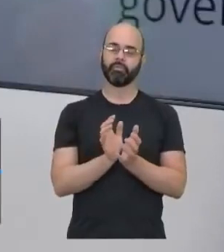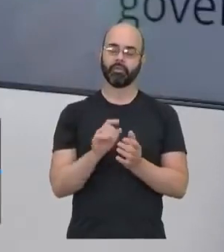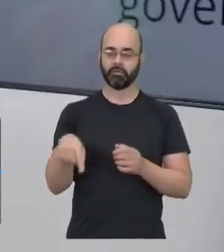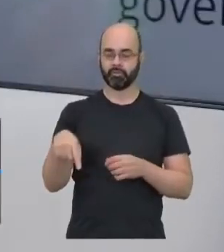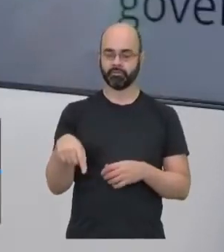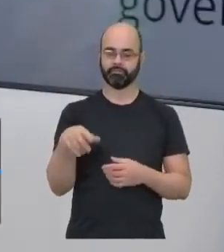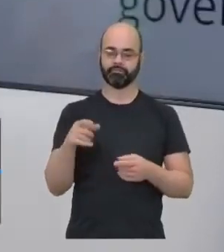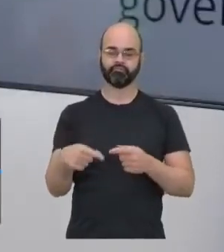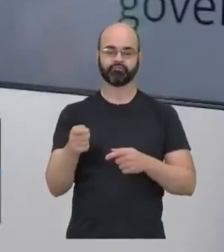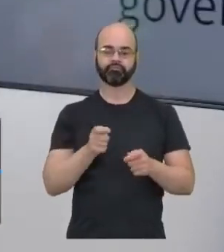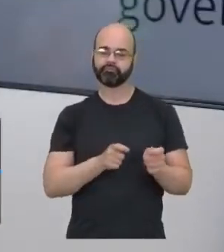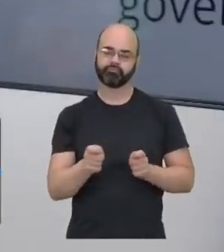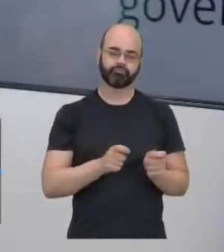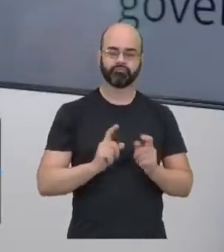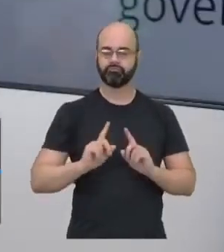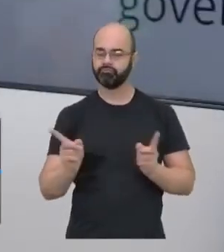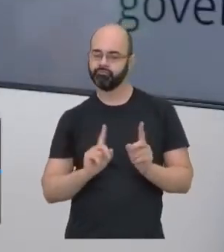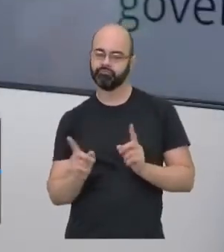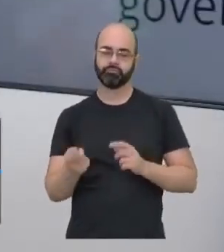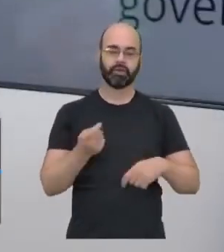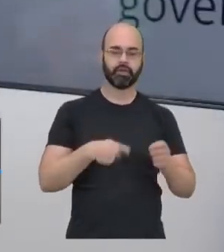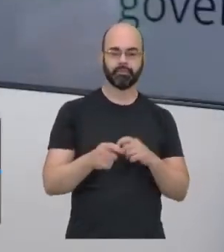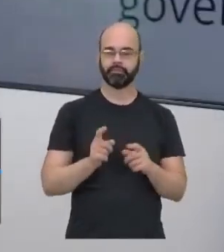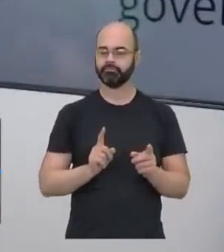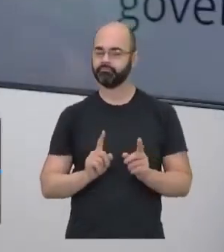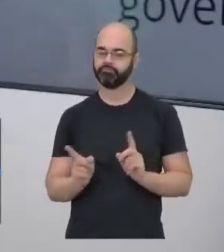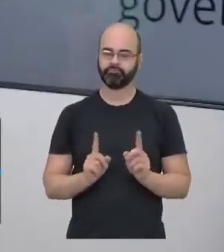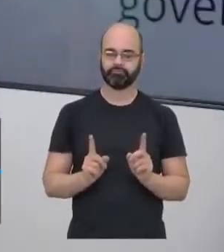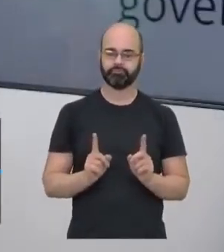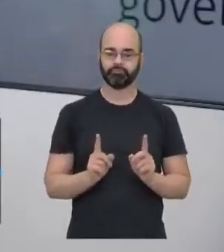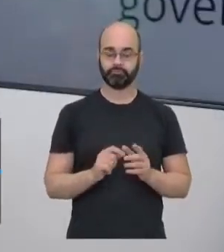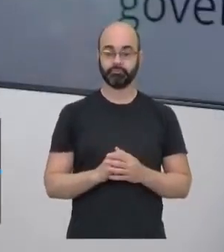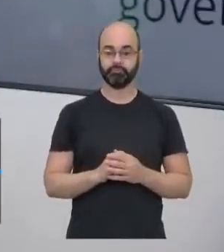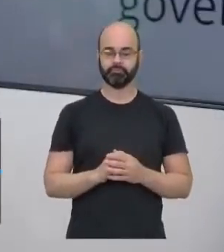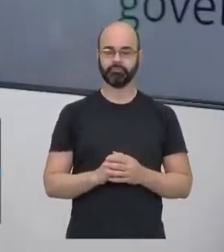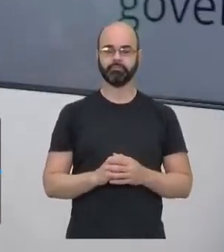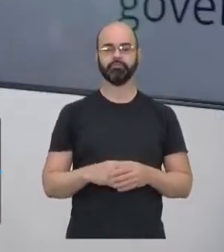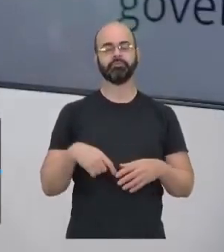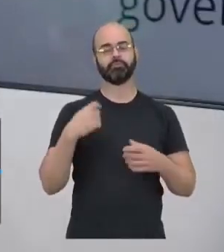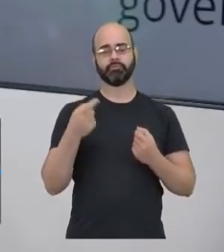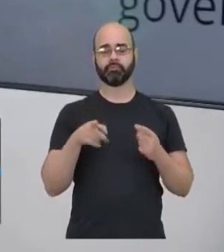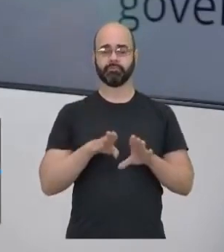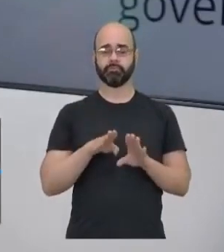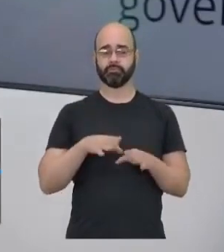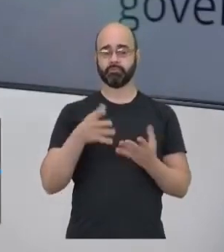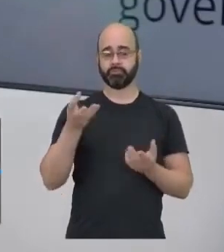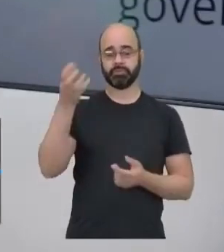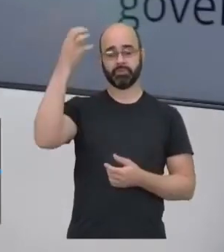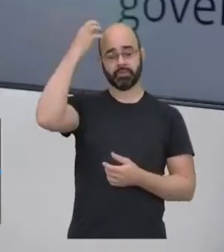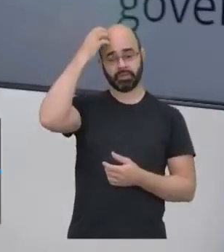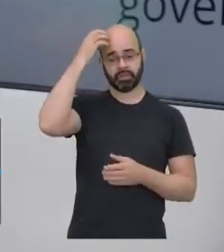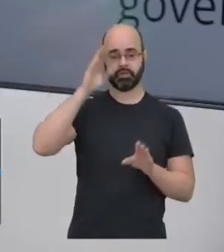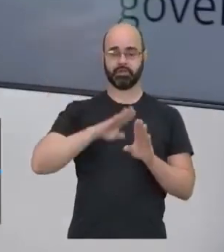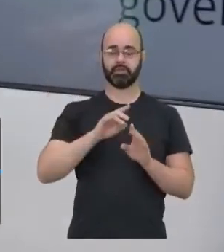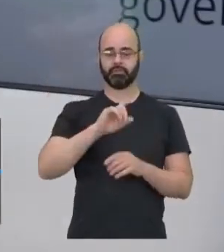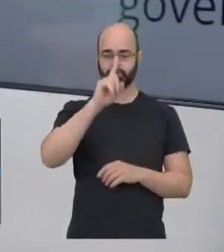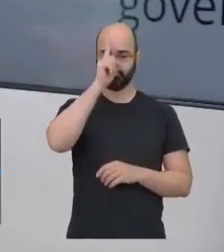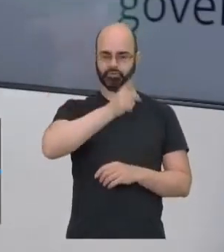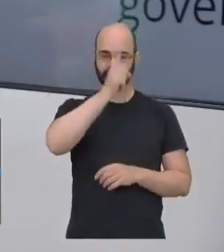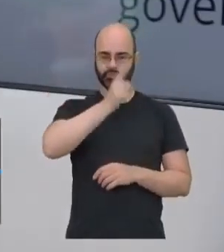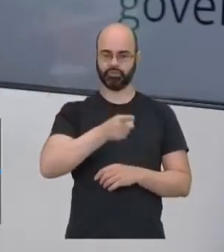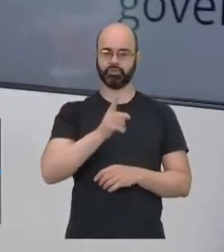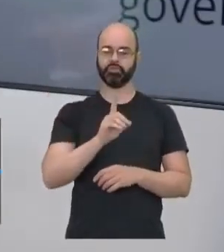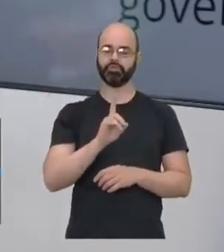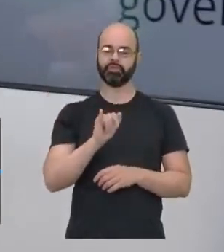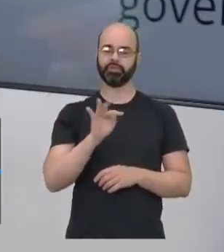território. Tem território, tem estados com E maiúsculo que são administrados por reis. Gente, tem até ditadores. Tem reis,